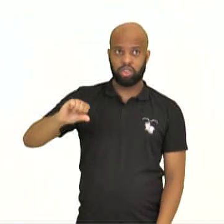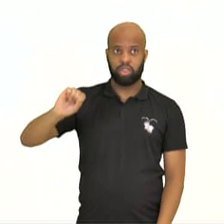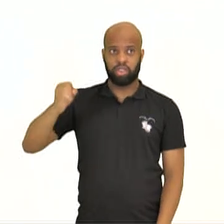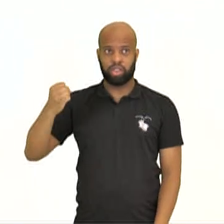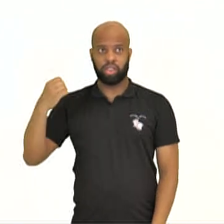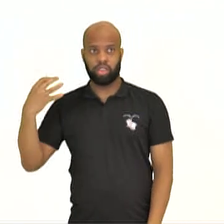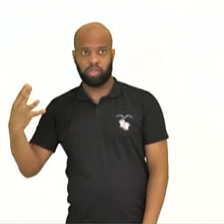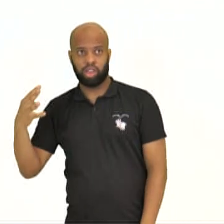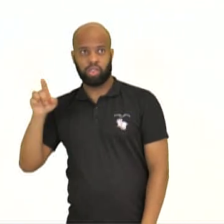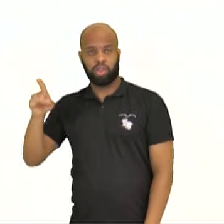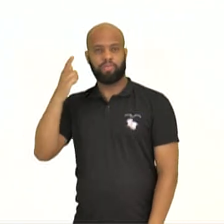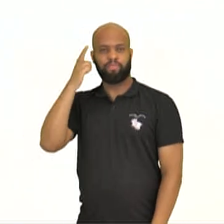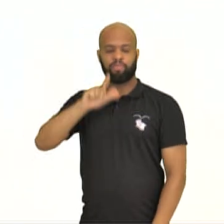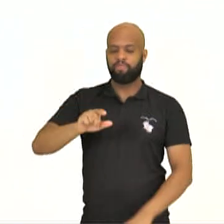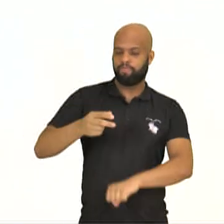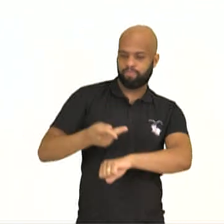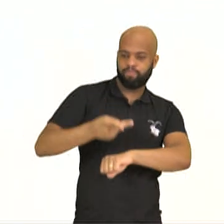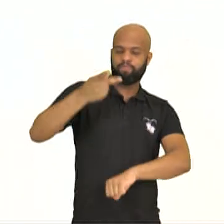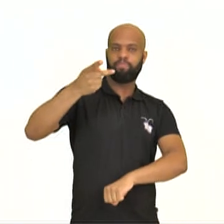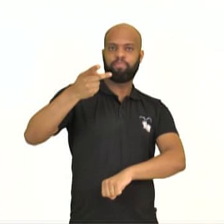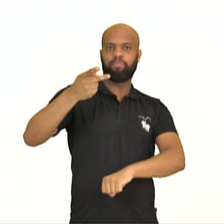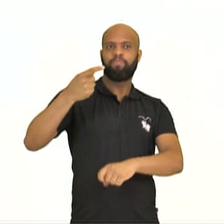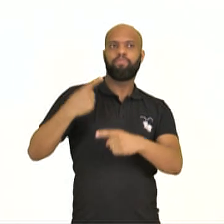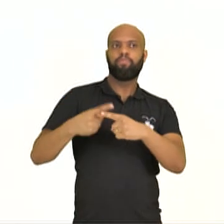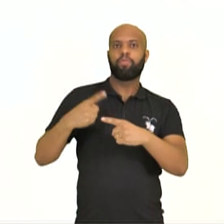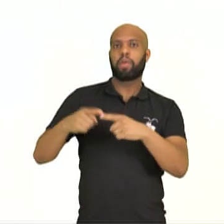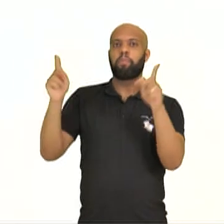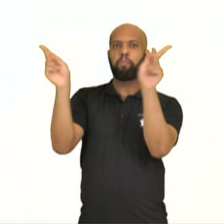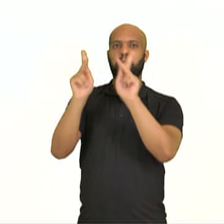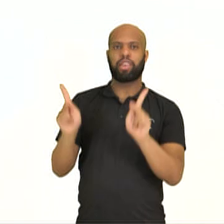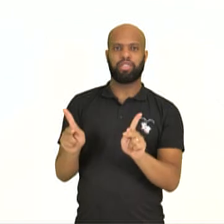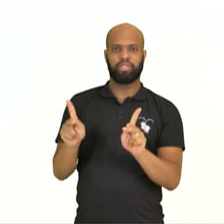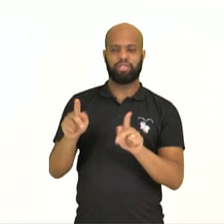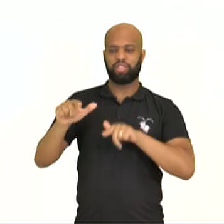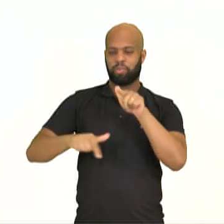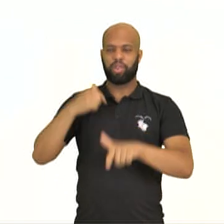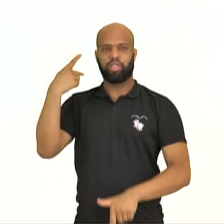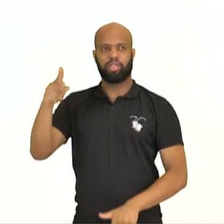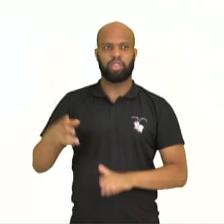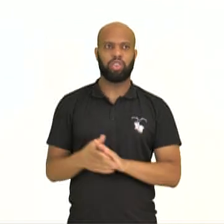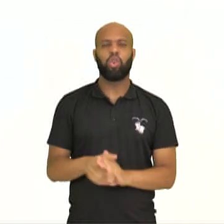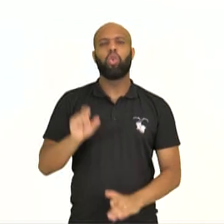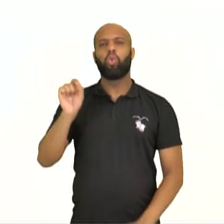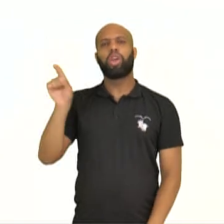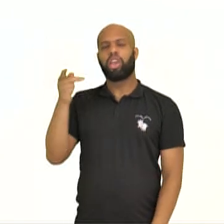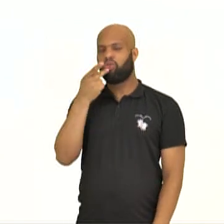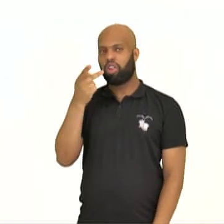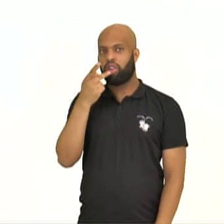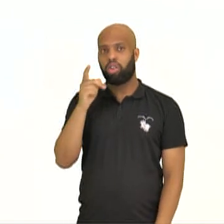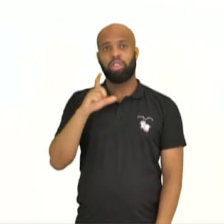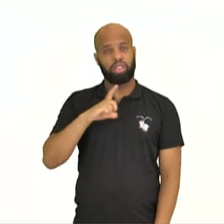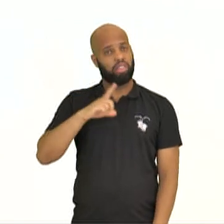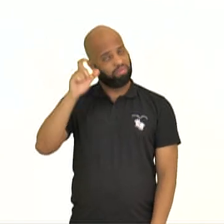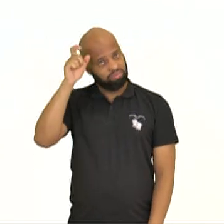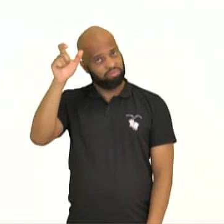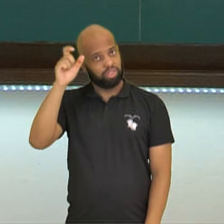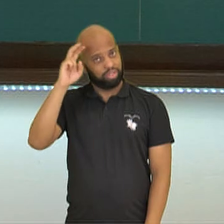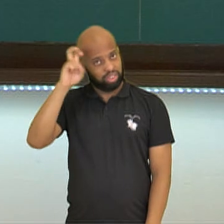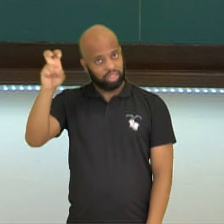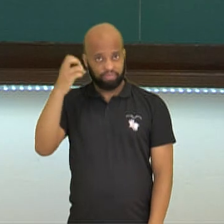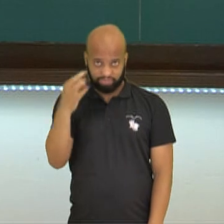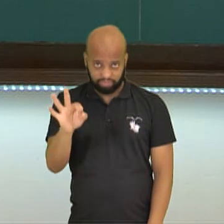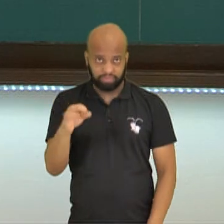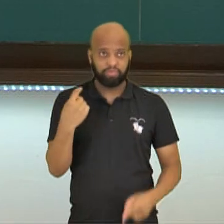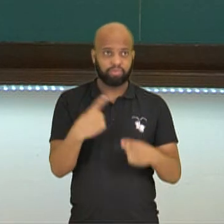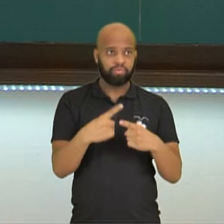Tutu recebeu o Prêmio Nobel da Paz por seu trabalho. Então, o que ele disse ali foi bastante inteligente, não foi? Que